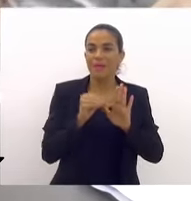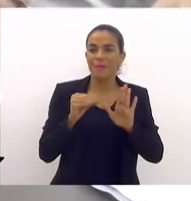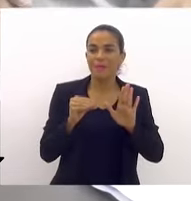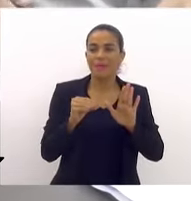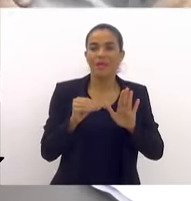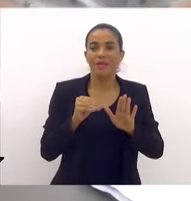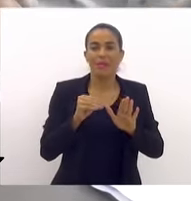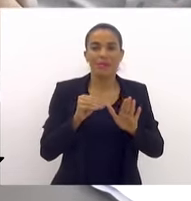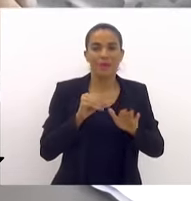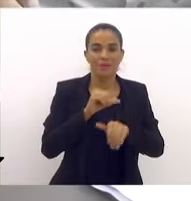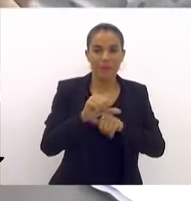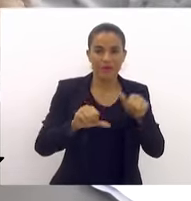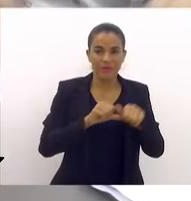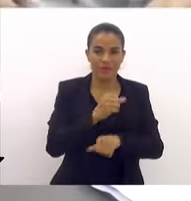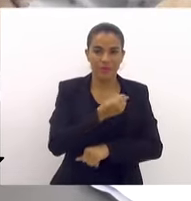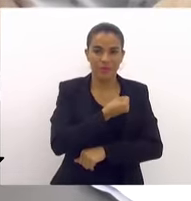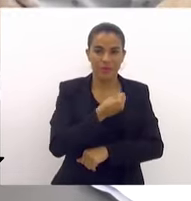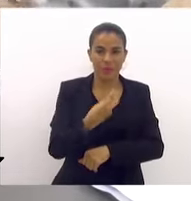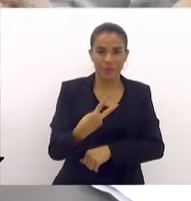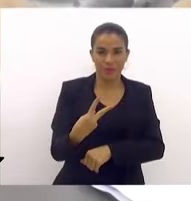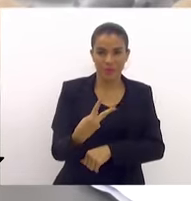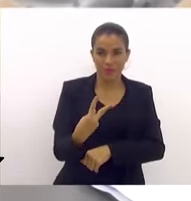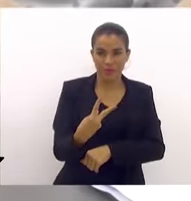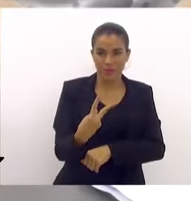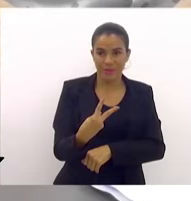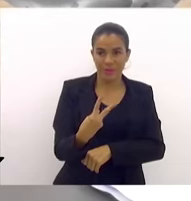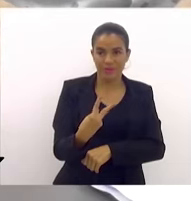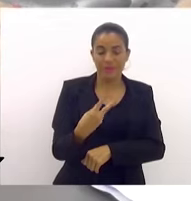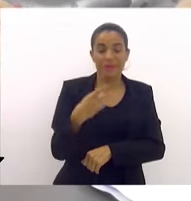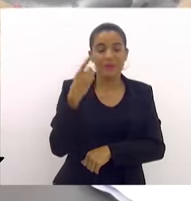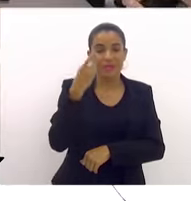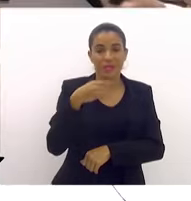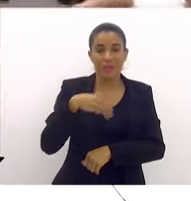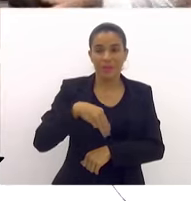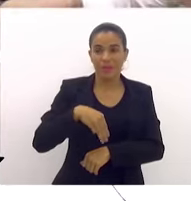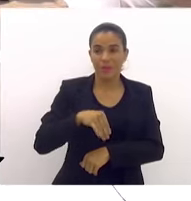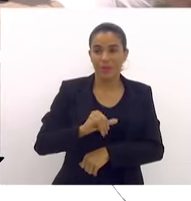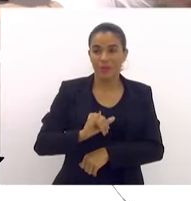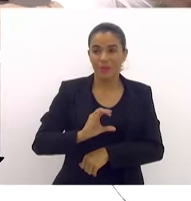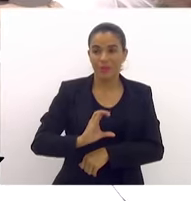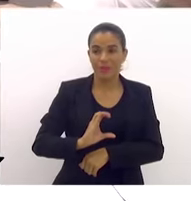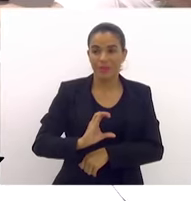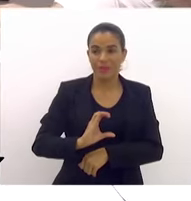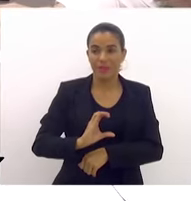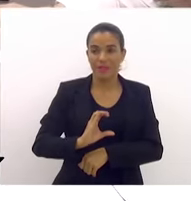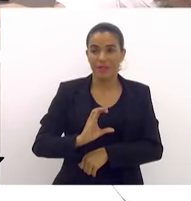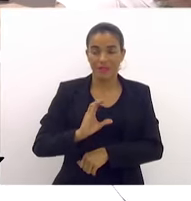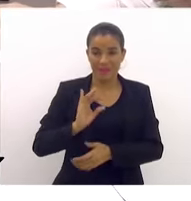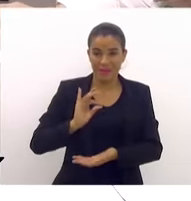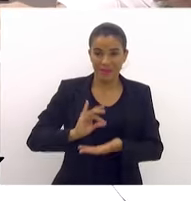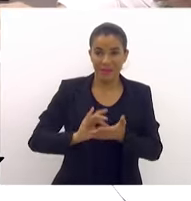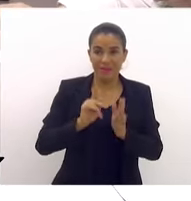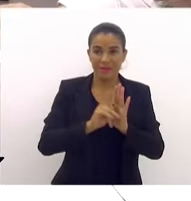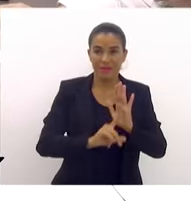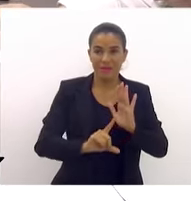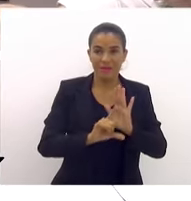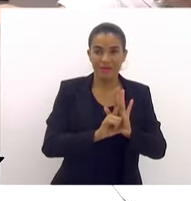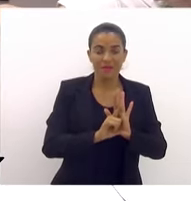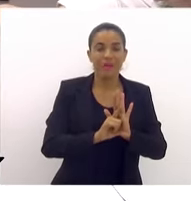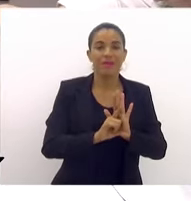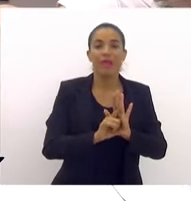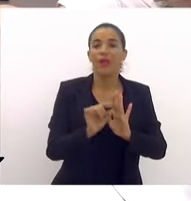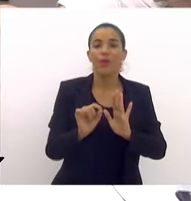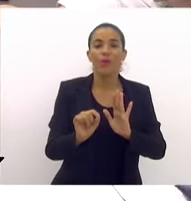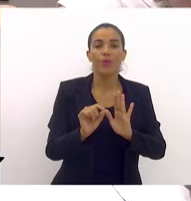É a emenda modificativa número 2, deputado Cozzolino. Deputado Mink, na verdade, o projeto ele